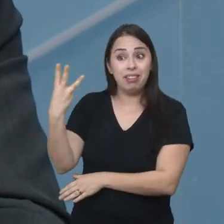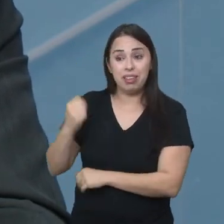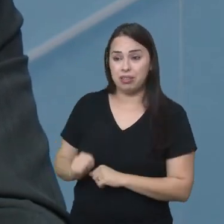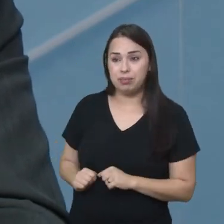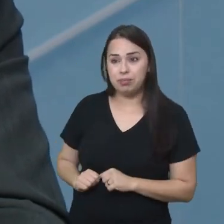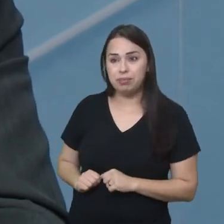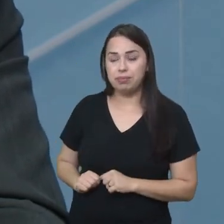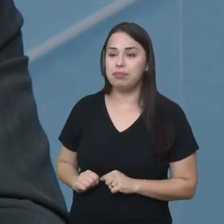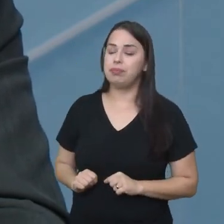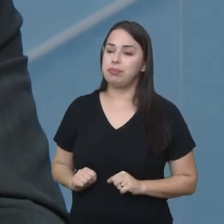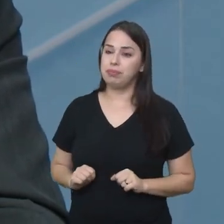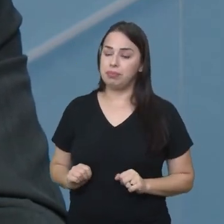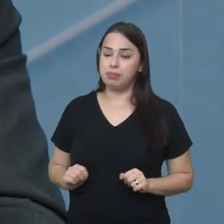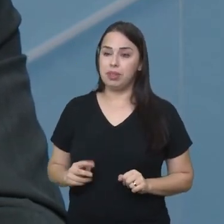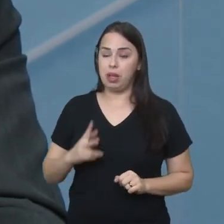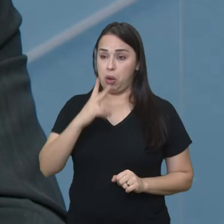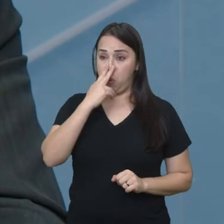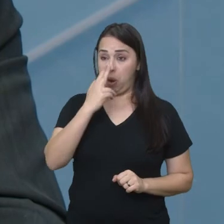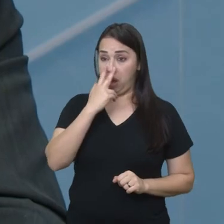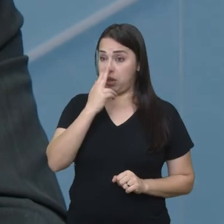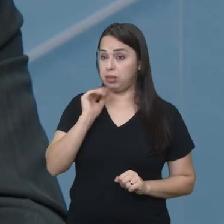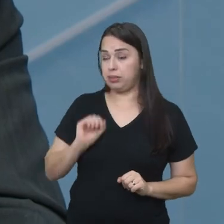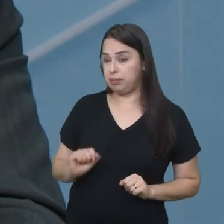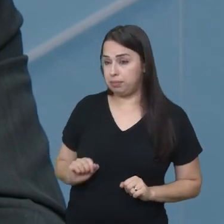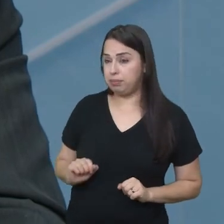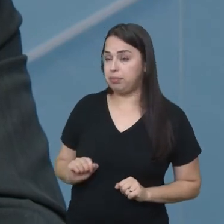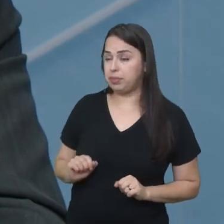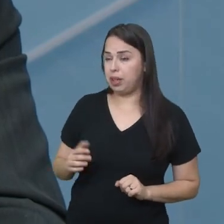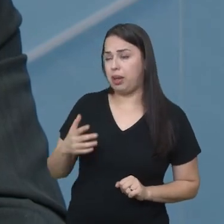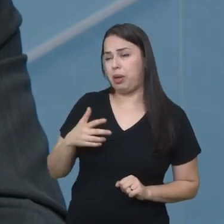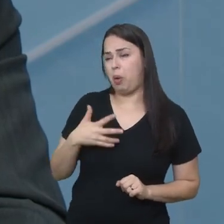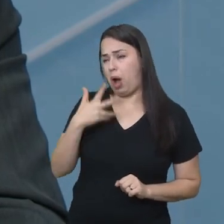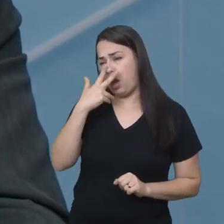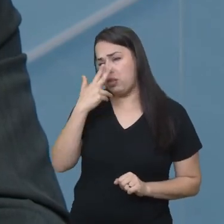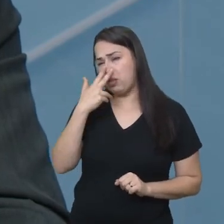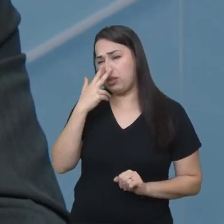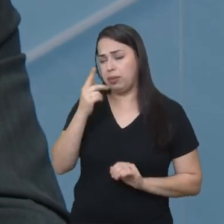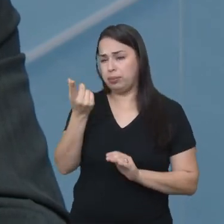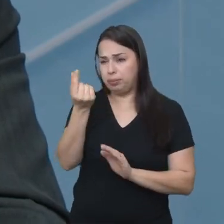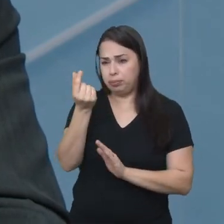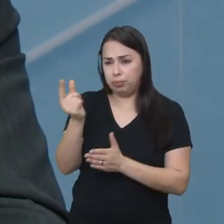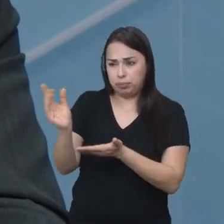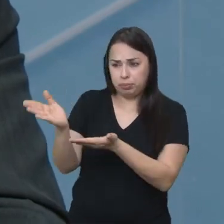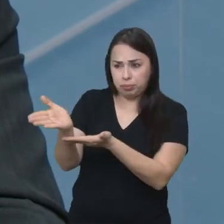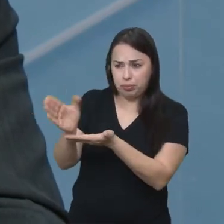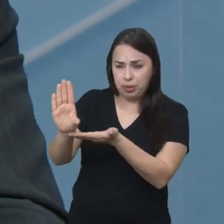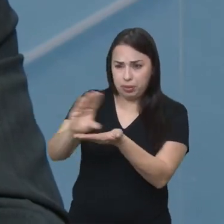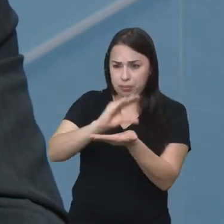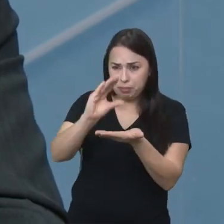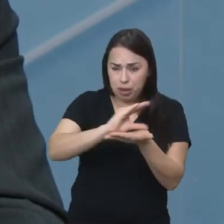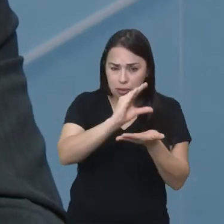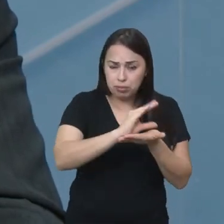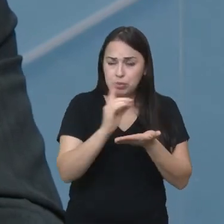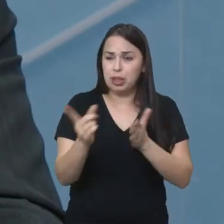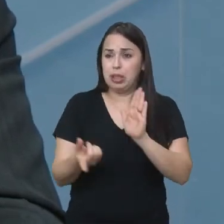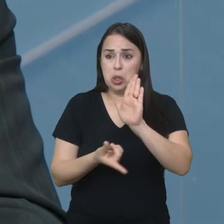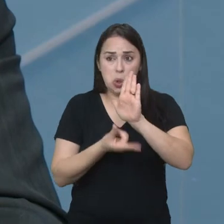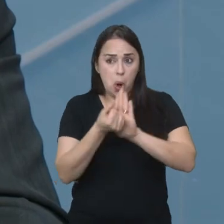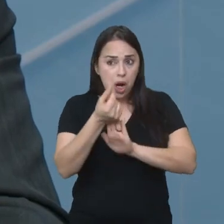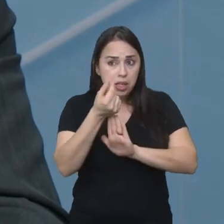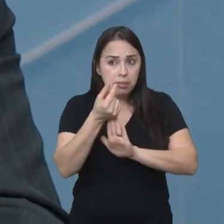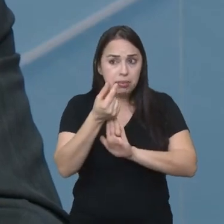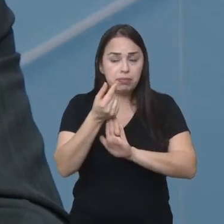município com a renda, com o orçamento do tamanho que nós temos na nossa cidade, ele poderia, de